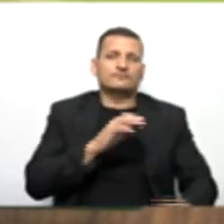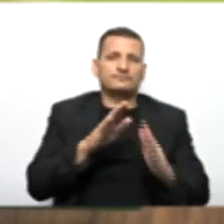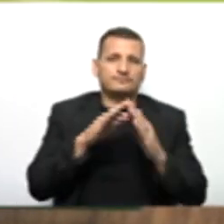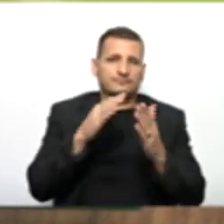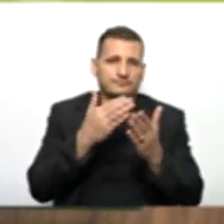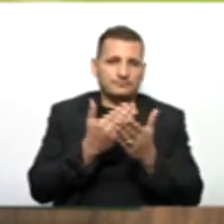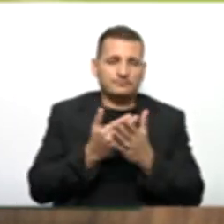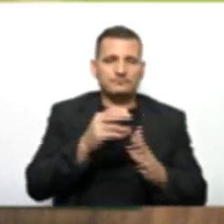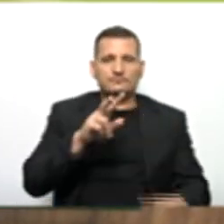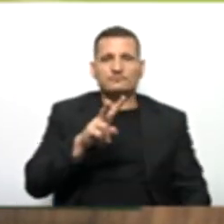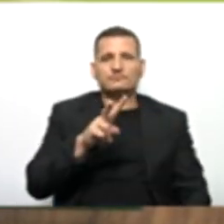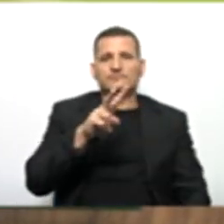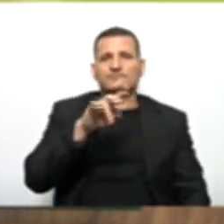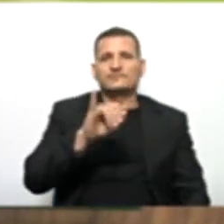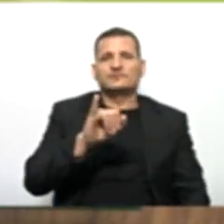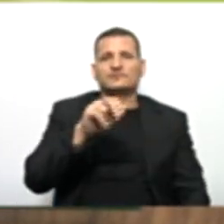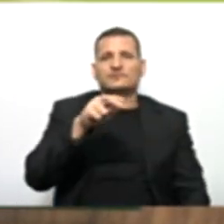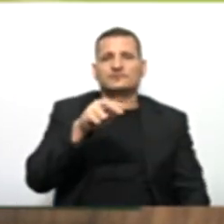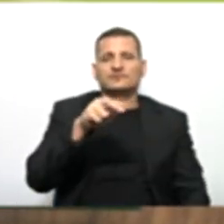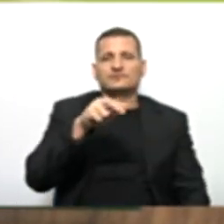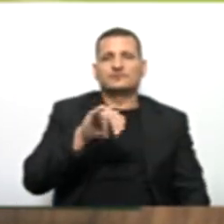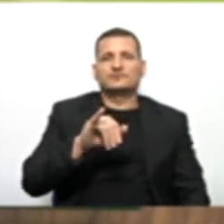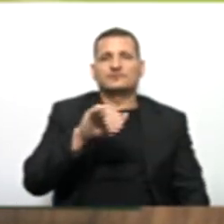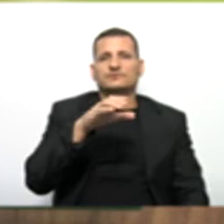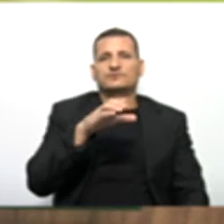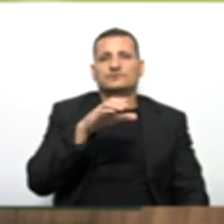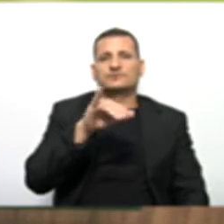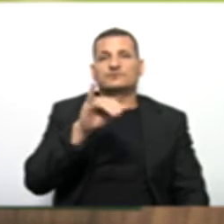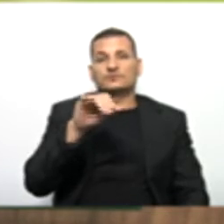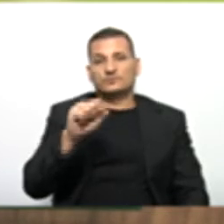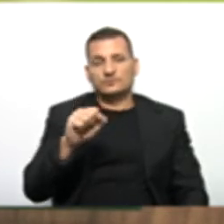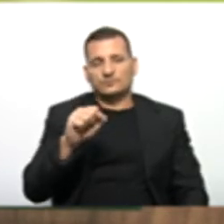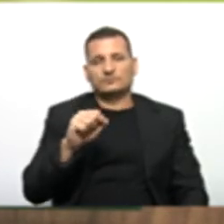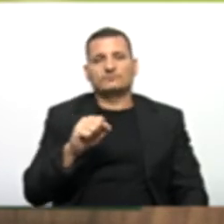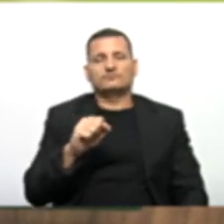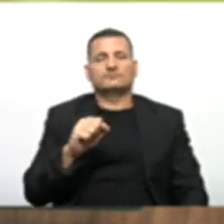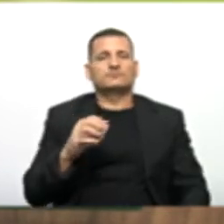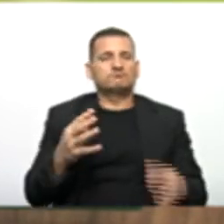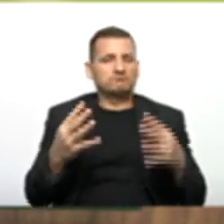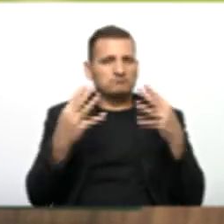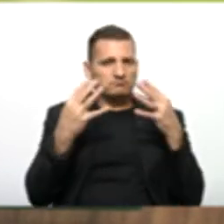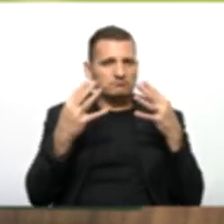ligados na aula, lá de Ariquemes, né, estão super concentrados.